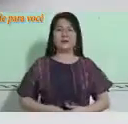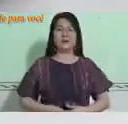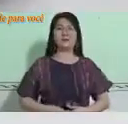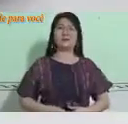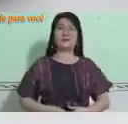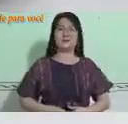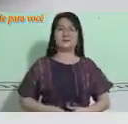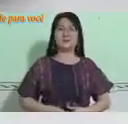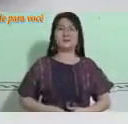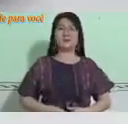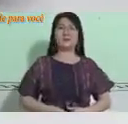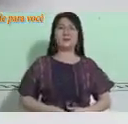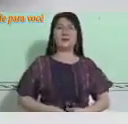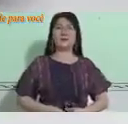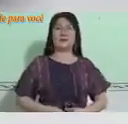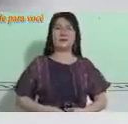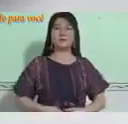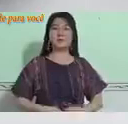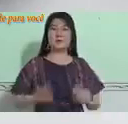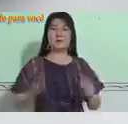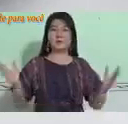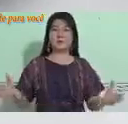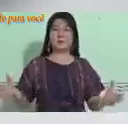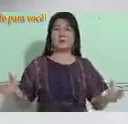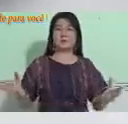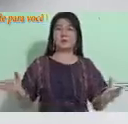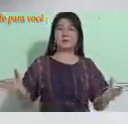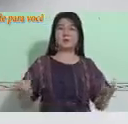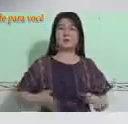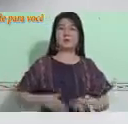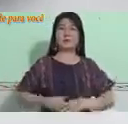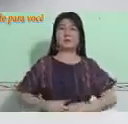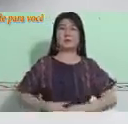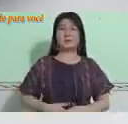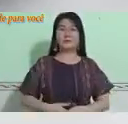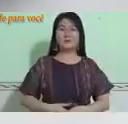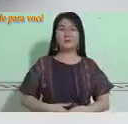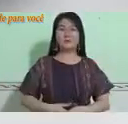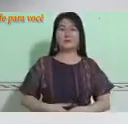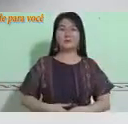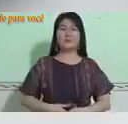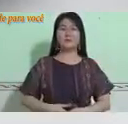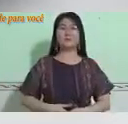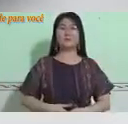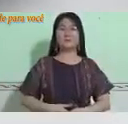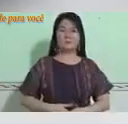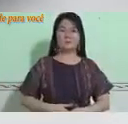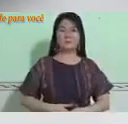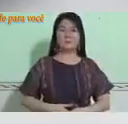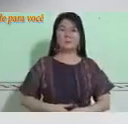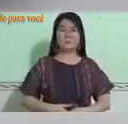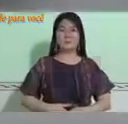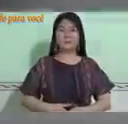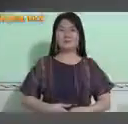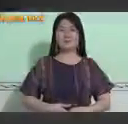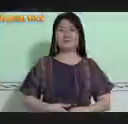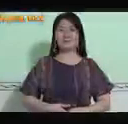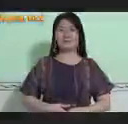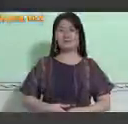Dessa forma, vírgula, deve incluir vegetais e frutas sem casca, vírgula, sem caroço cozinhados, vírgula, ou em forma